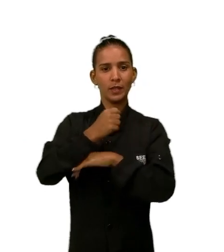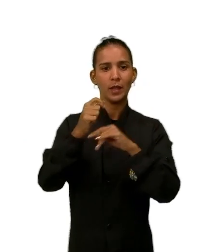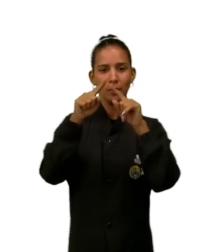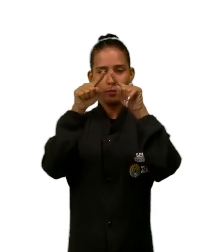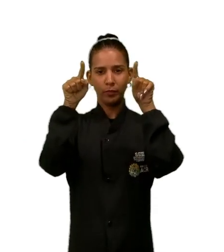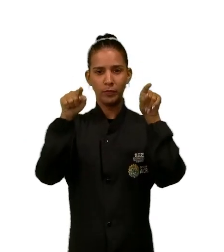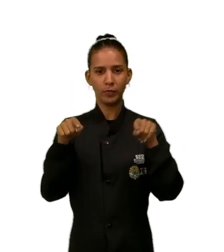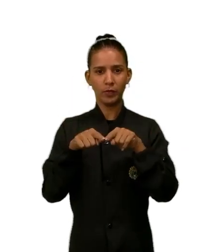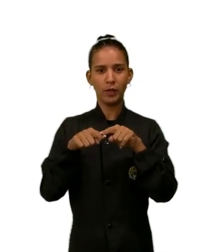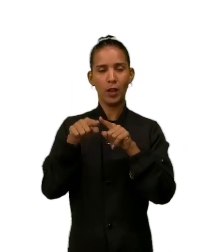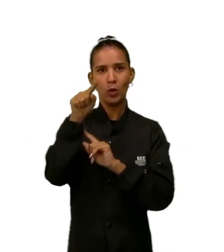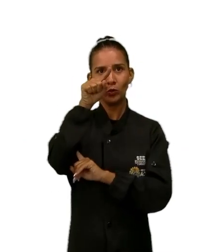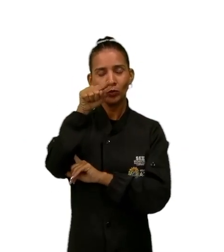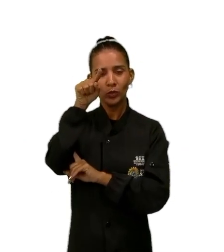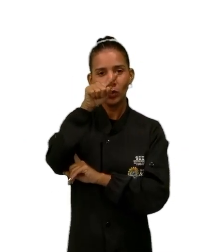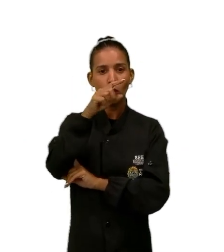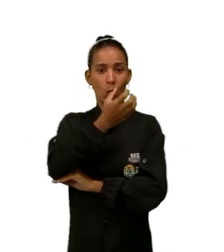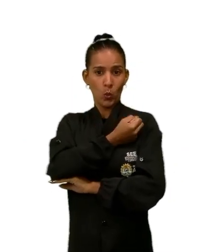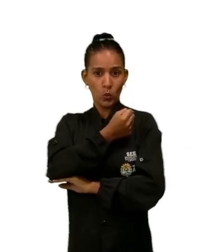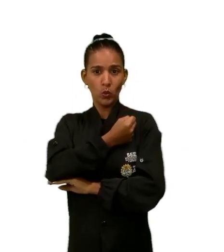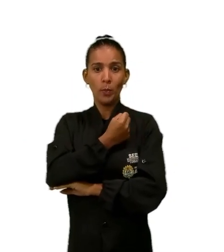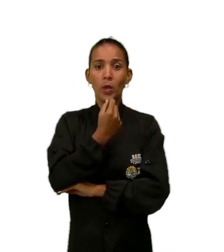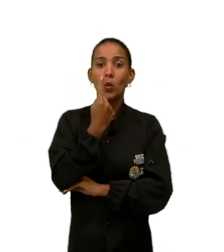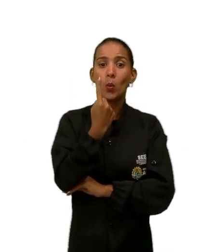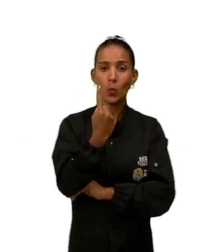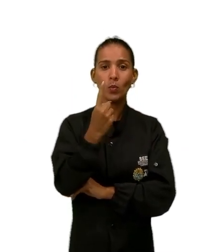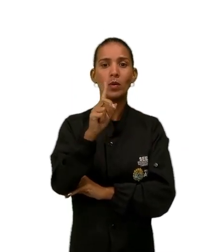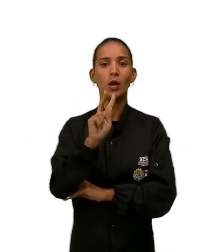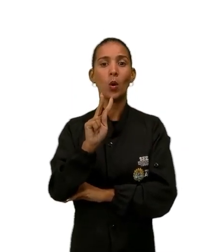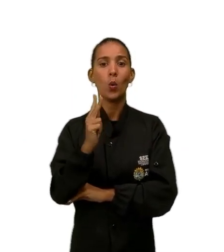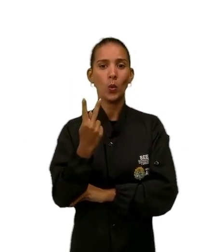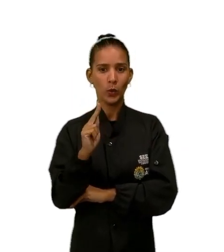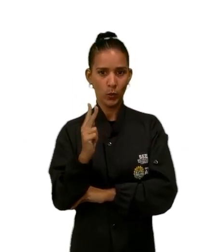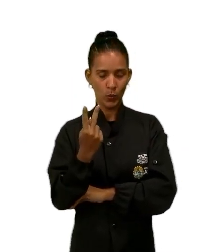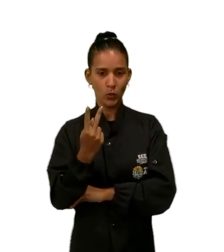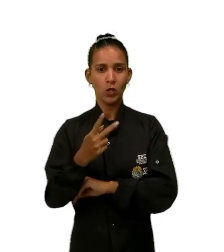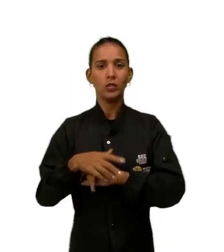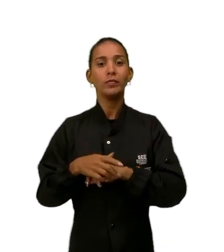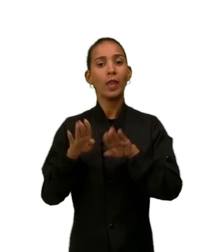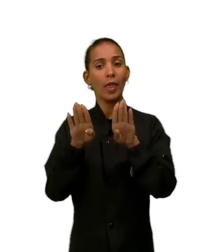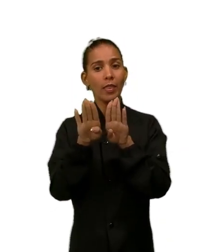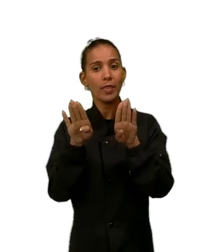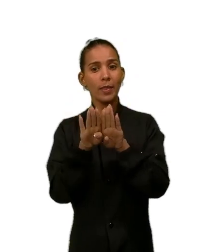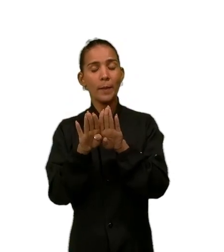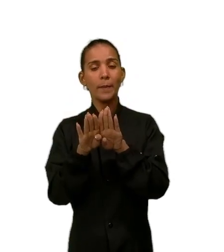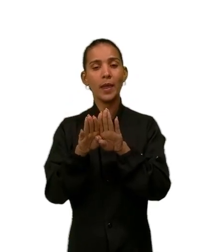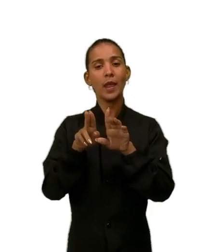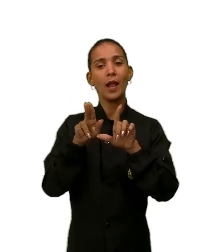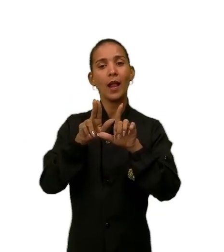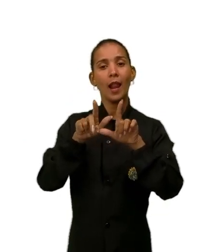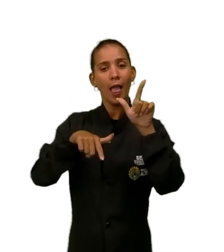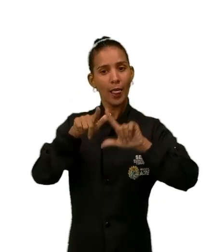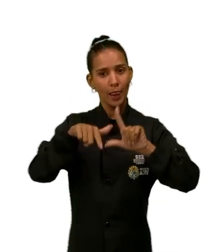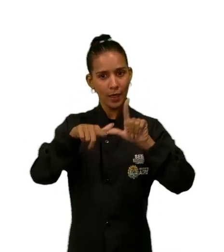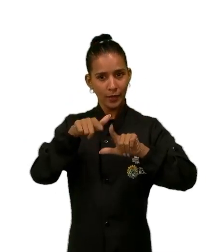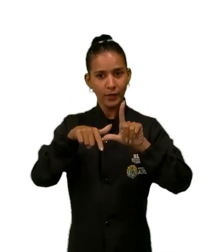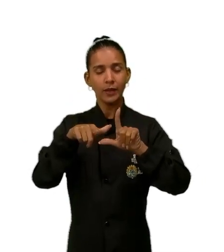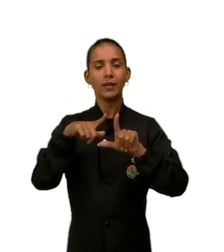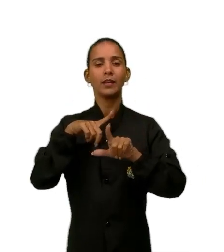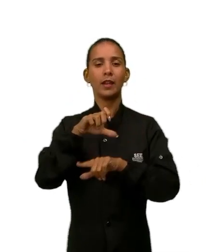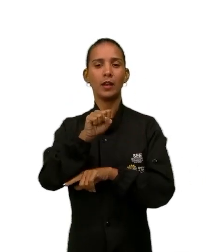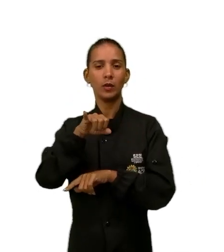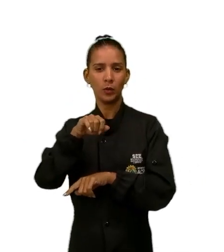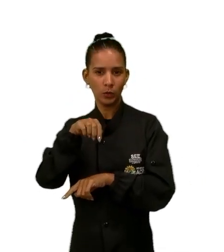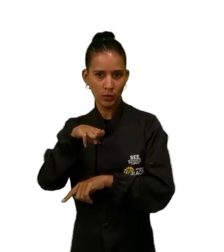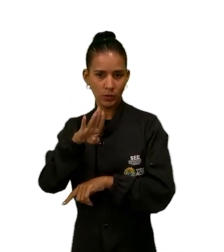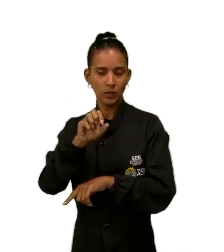hidrogênio, é o número 1. A gente tem o seu símbolo químico, que é esse H maiúsculo, e